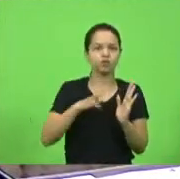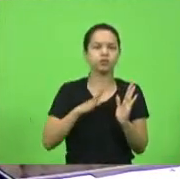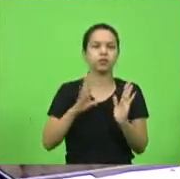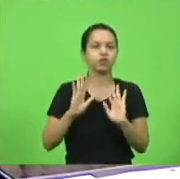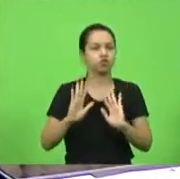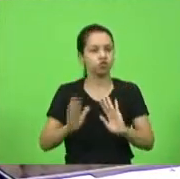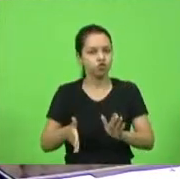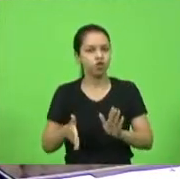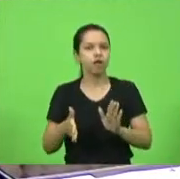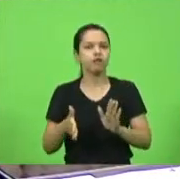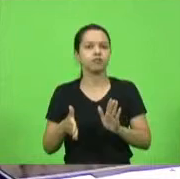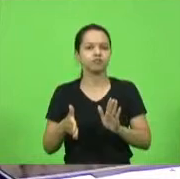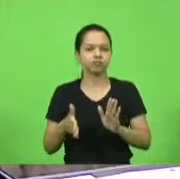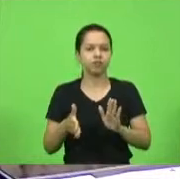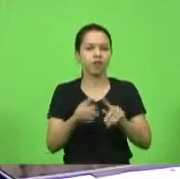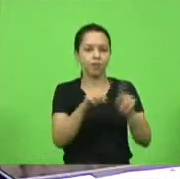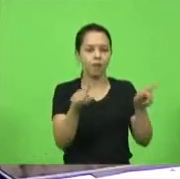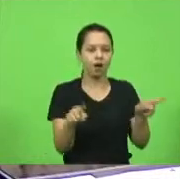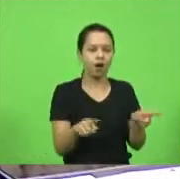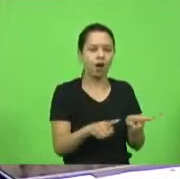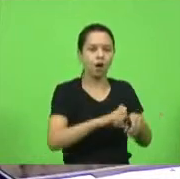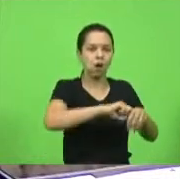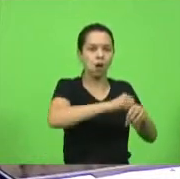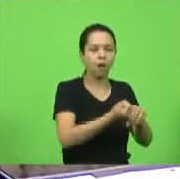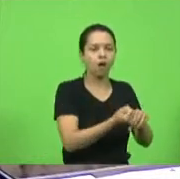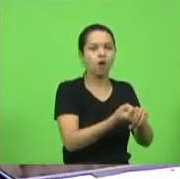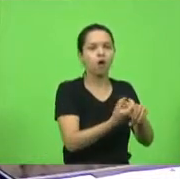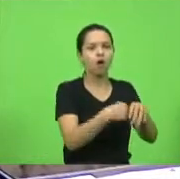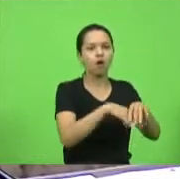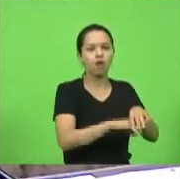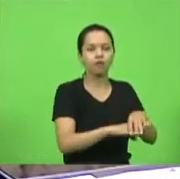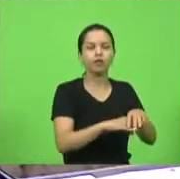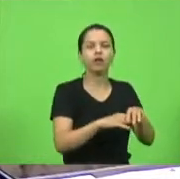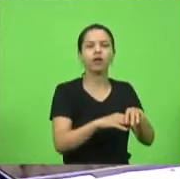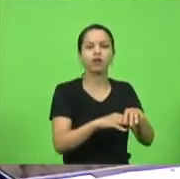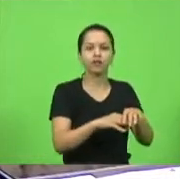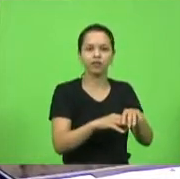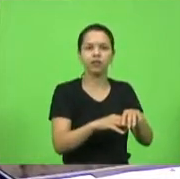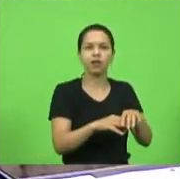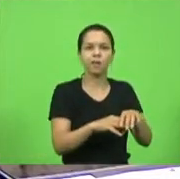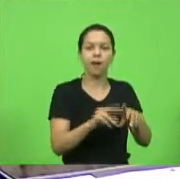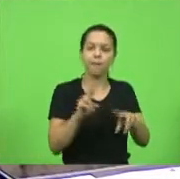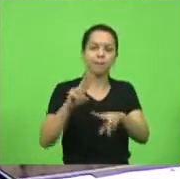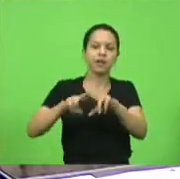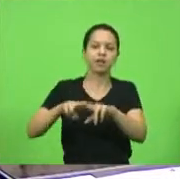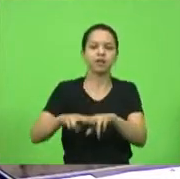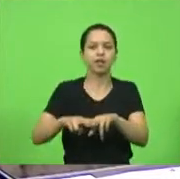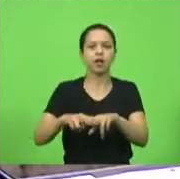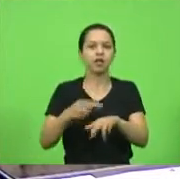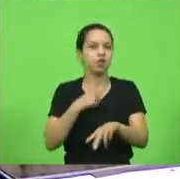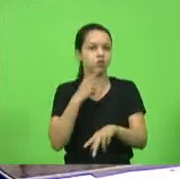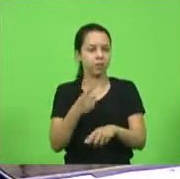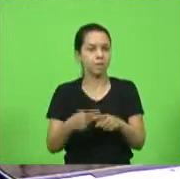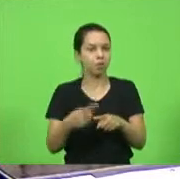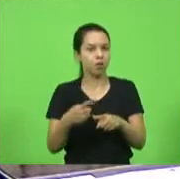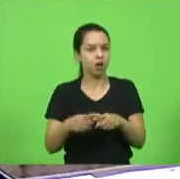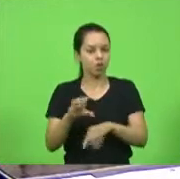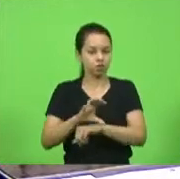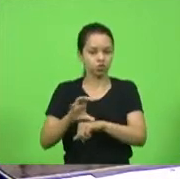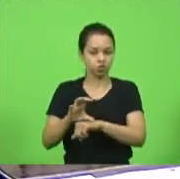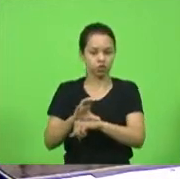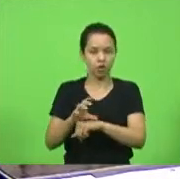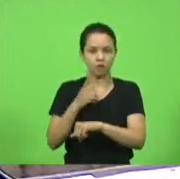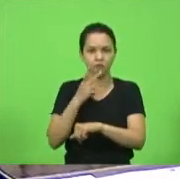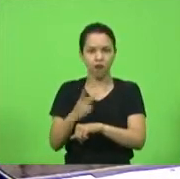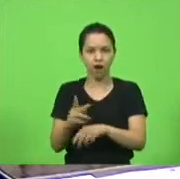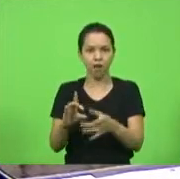no cofre de uma das vítimas. E tu não consegue prender porque a Constituição alega que a liberdade é a regra e